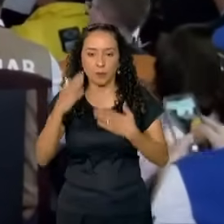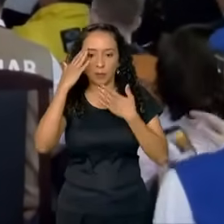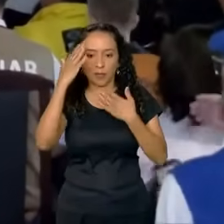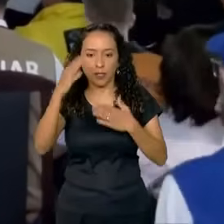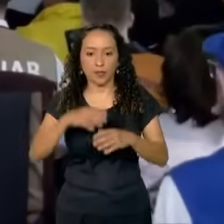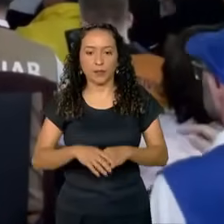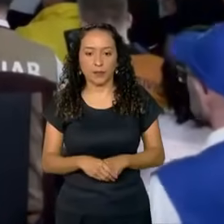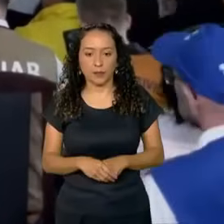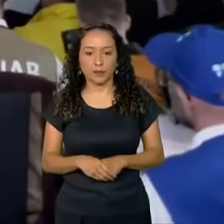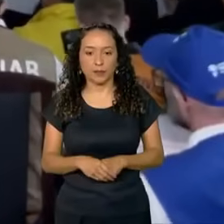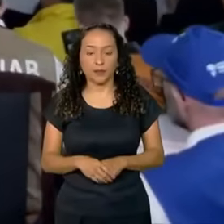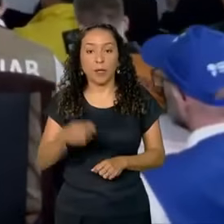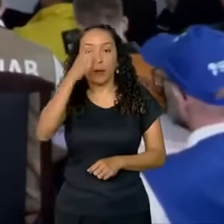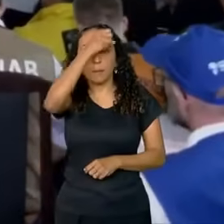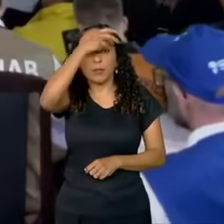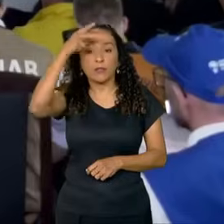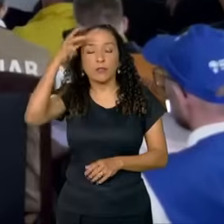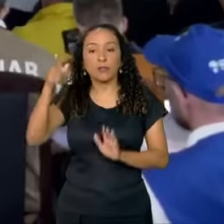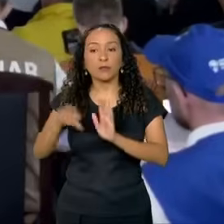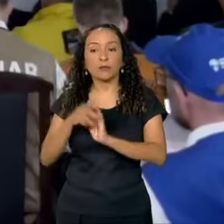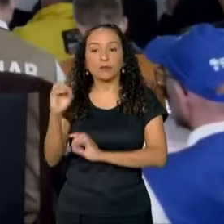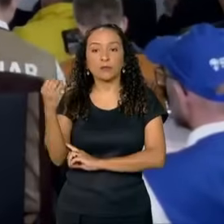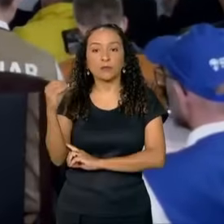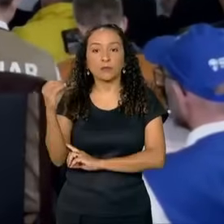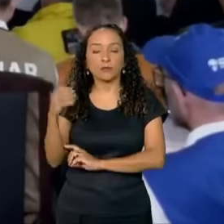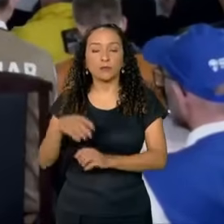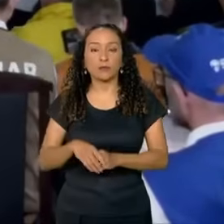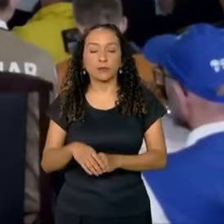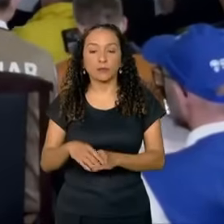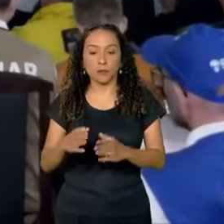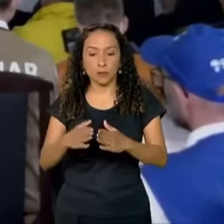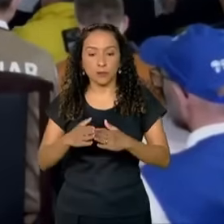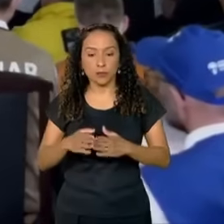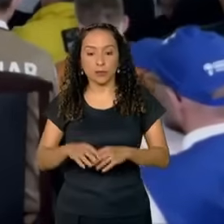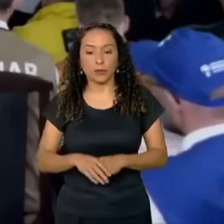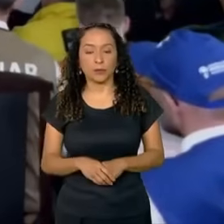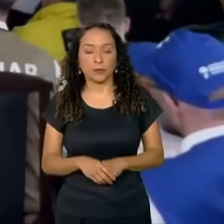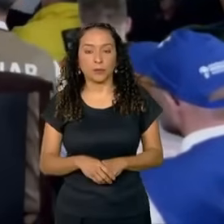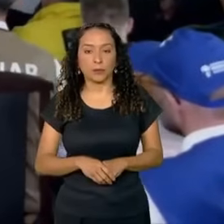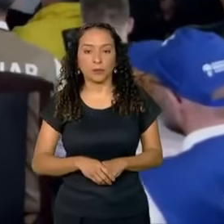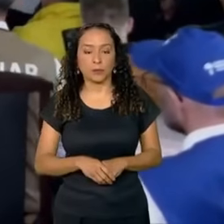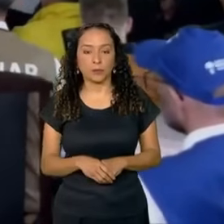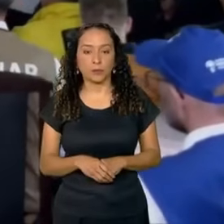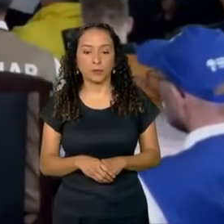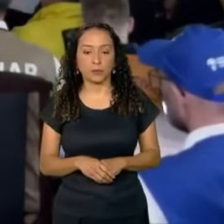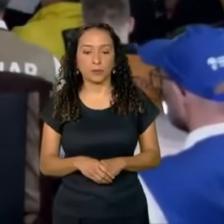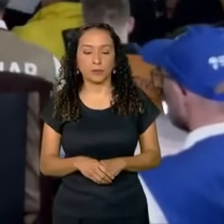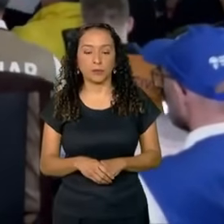general. Prefeito de Porto Alegre, prefeito Sebastião Melo, por gentileza.